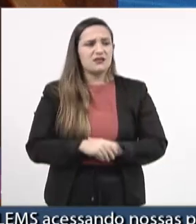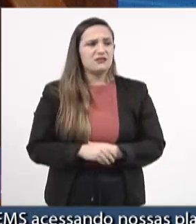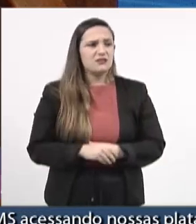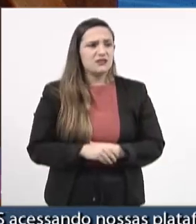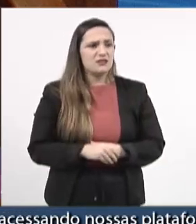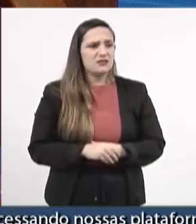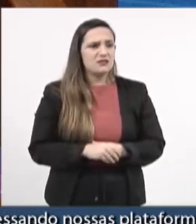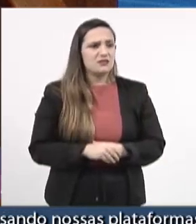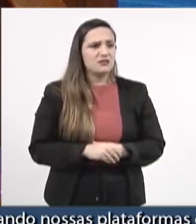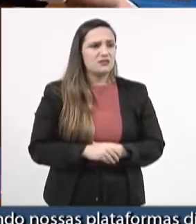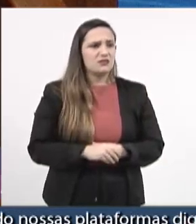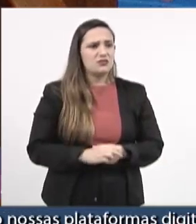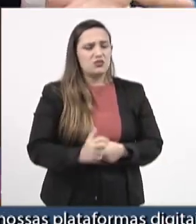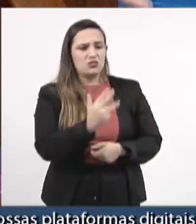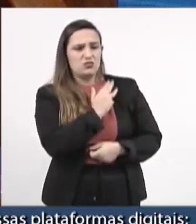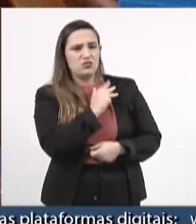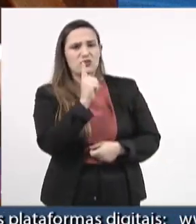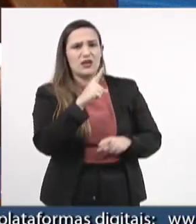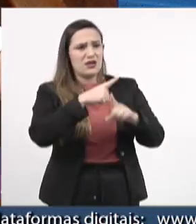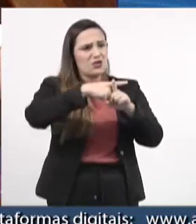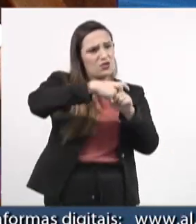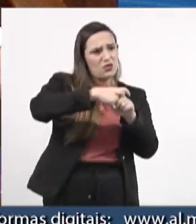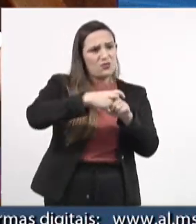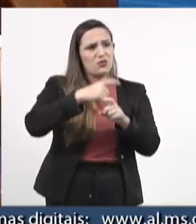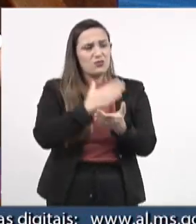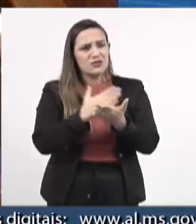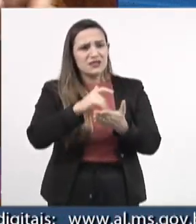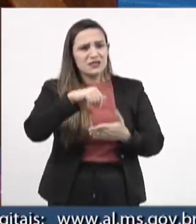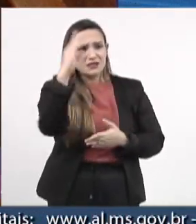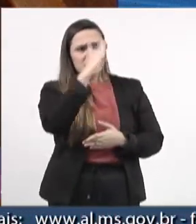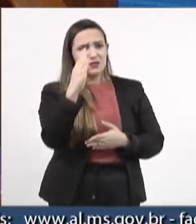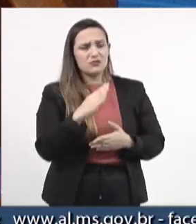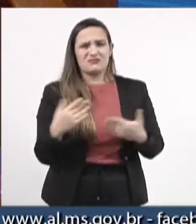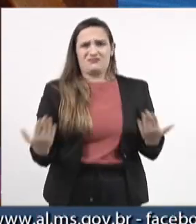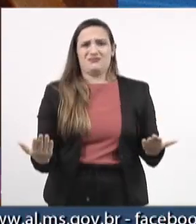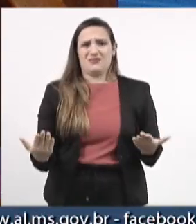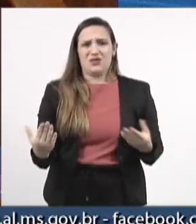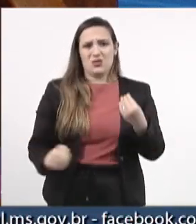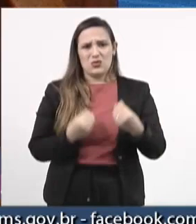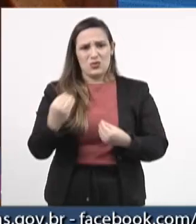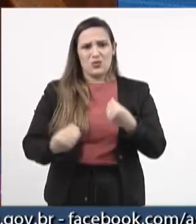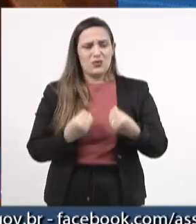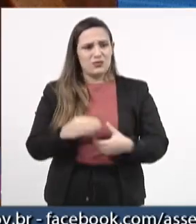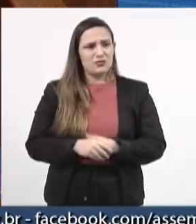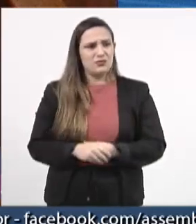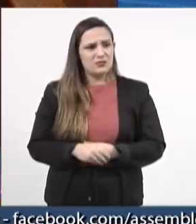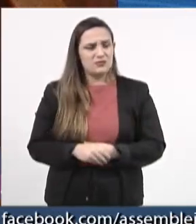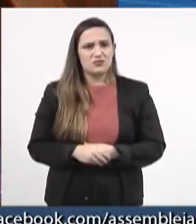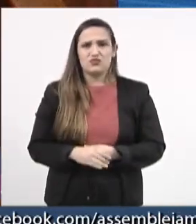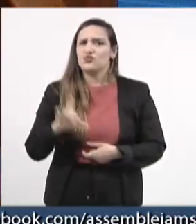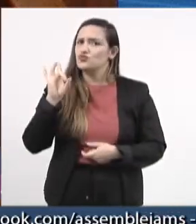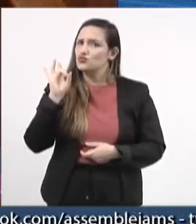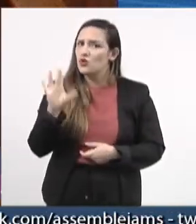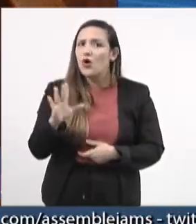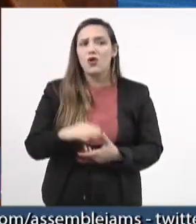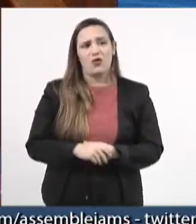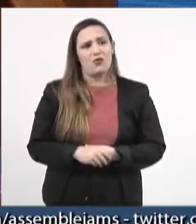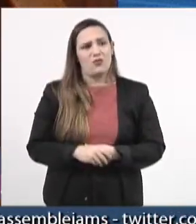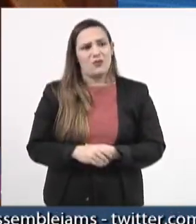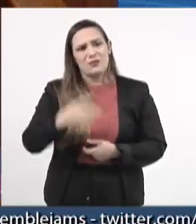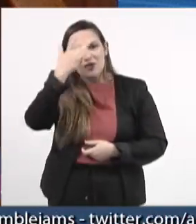Lula é comunista, o Lula vai implantar o comunismo no Brasil. Que absurdo que é esse? É só um ignorante,